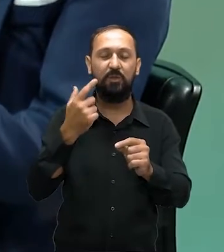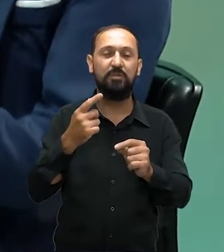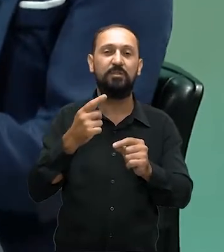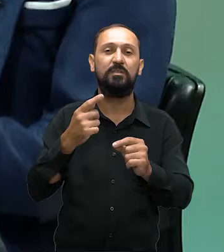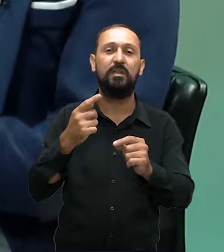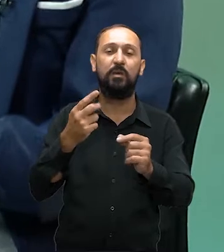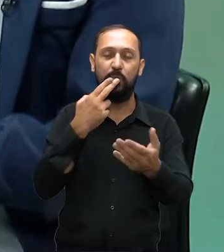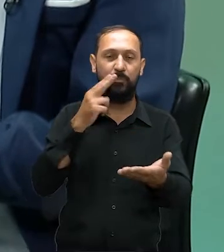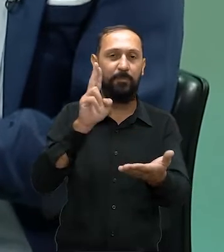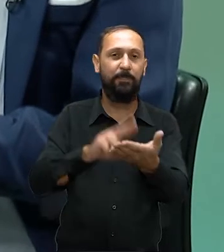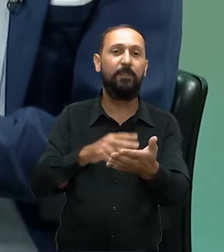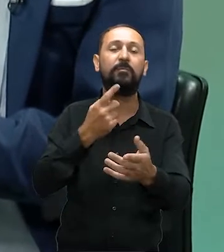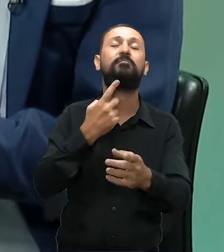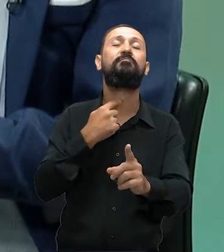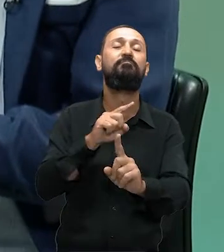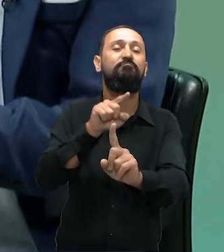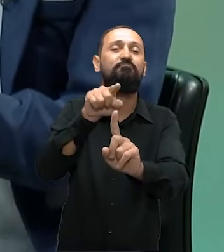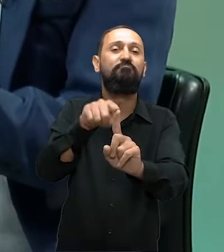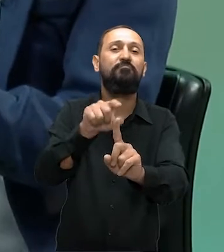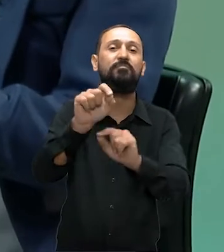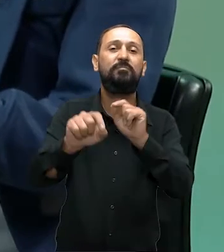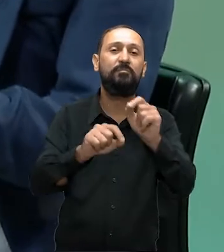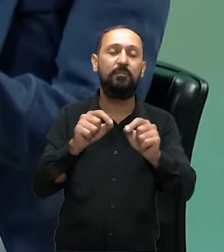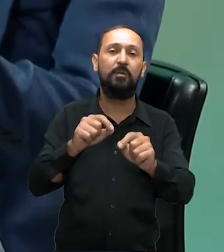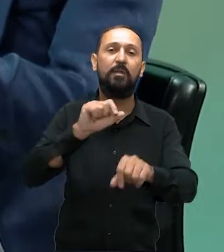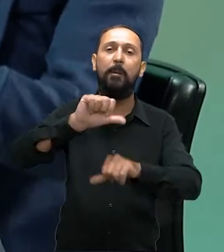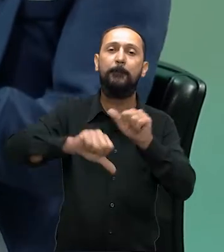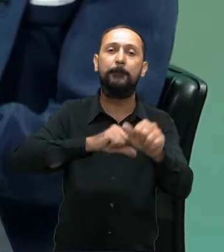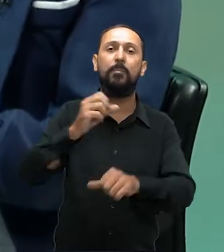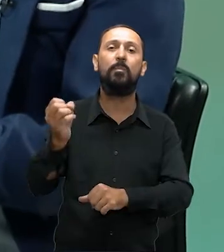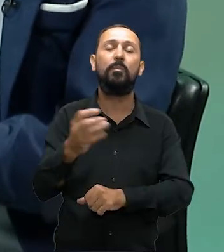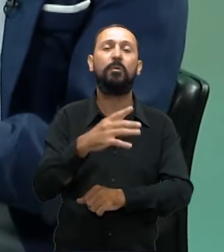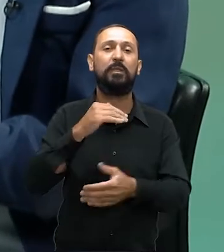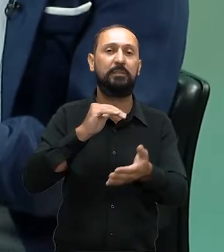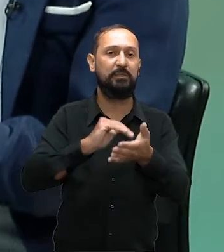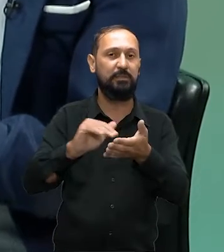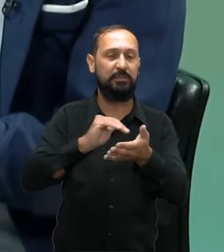nossa carta de intenção com o Banco BID, na